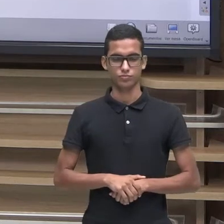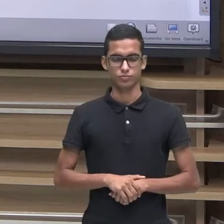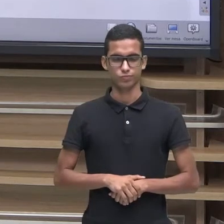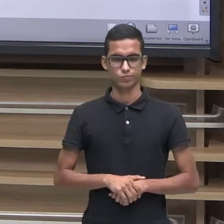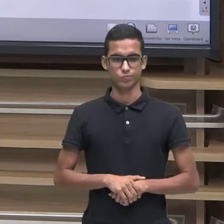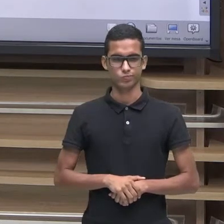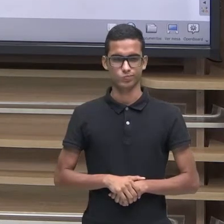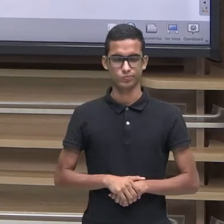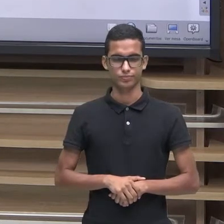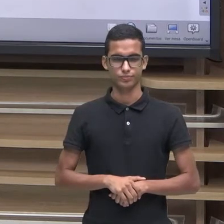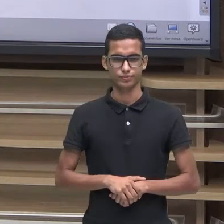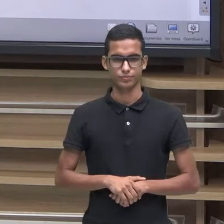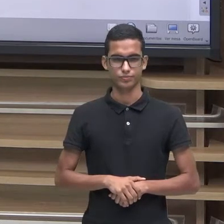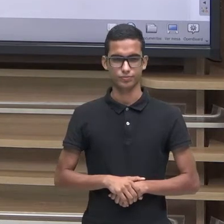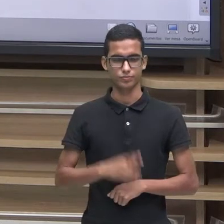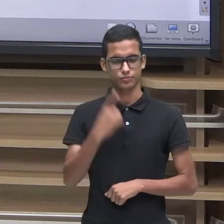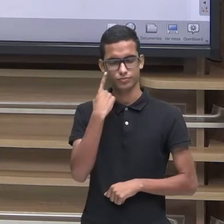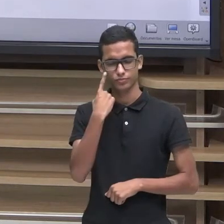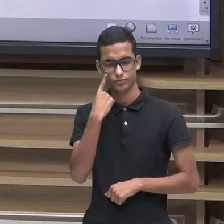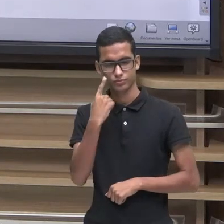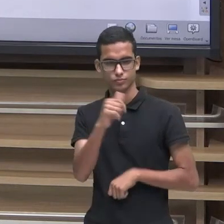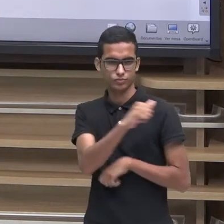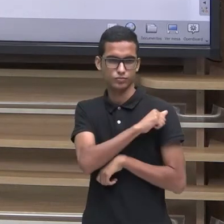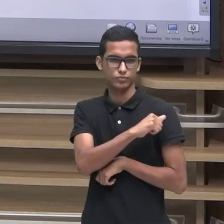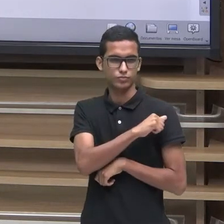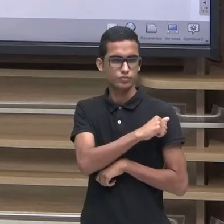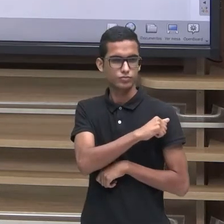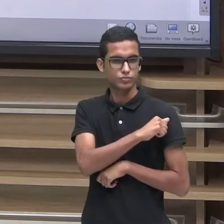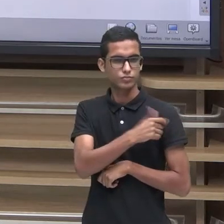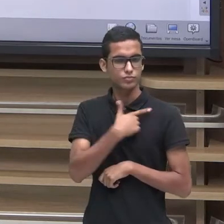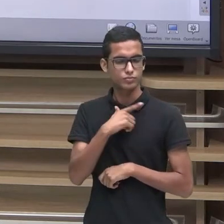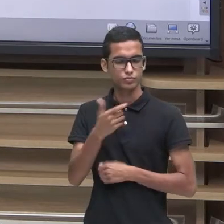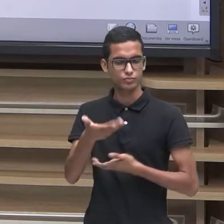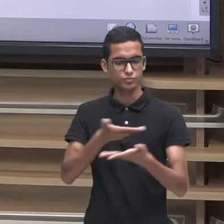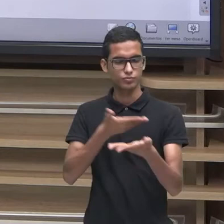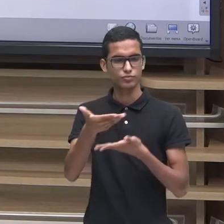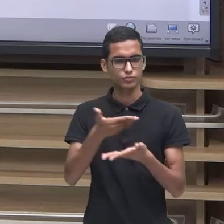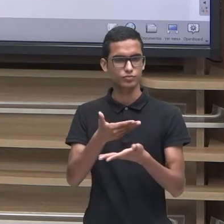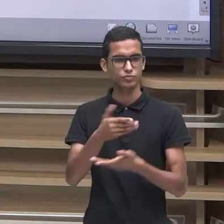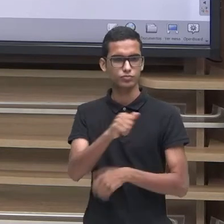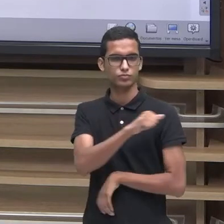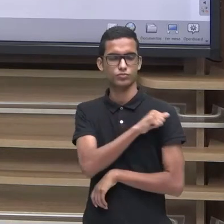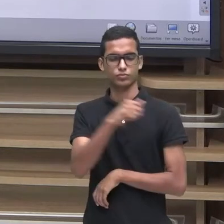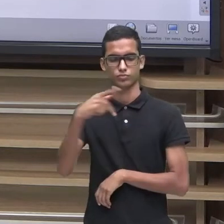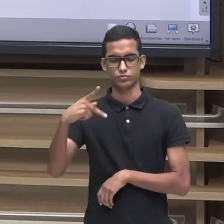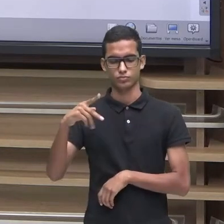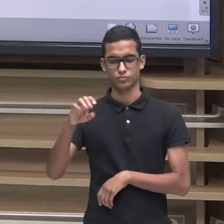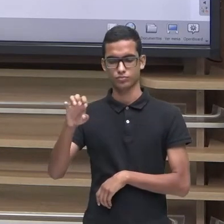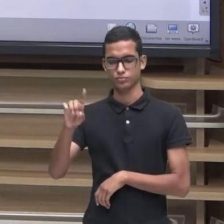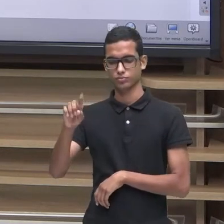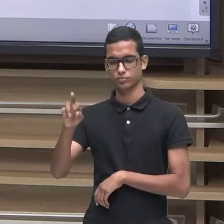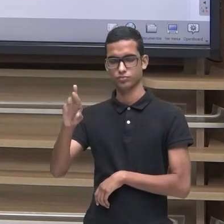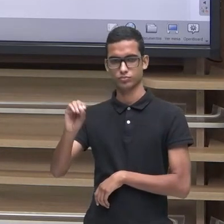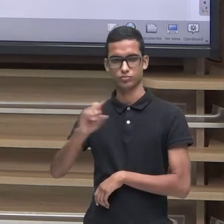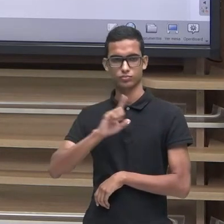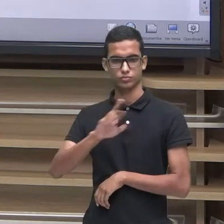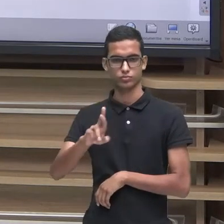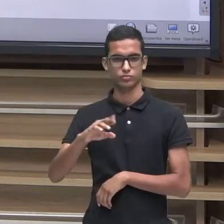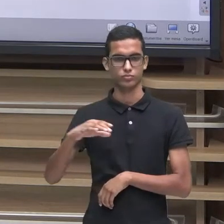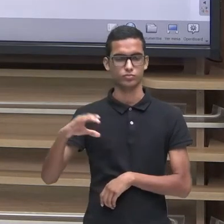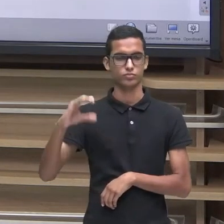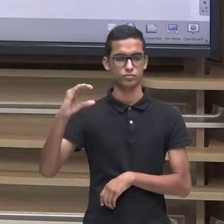eu vou ver aqui o pessoal que comentou, né? O Pedro Otávio botou assim, letra C da segunda